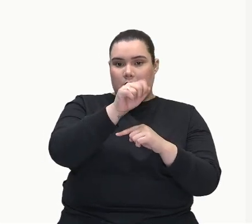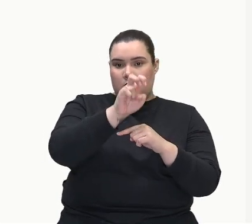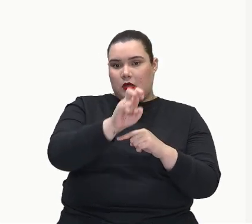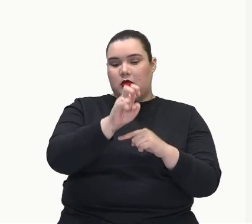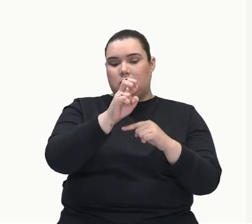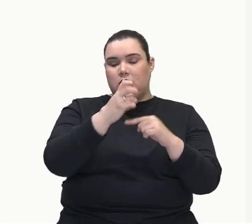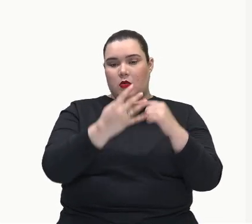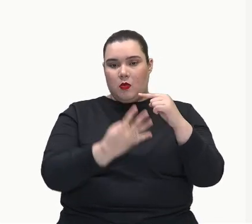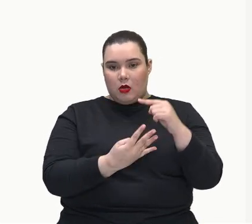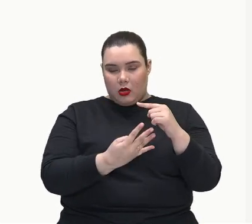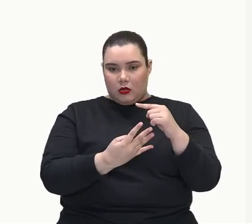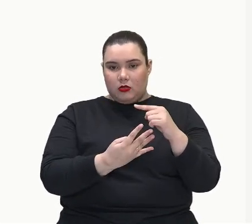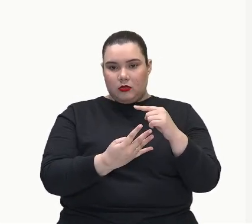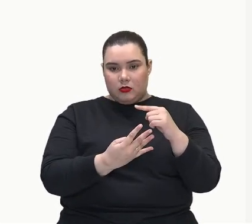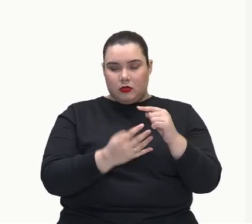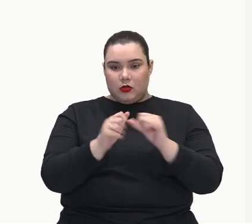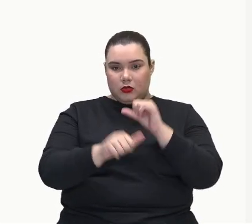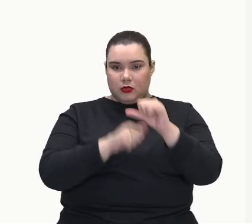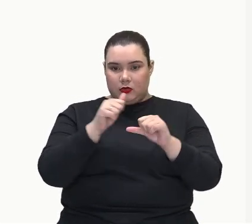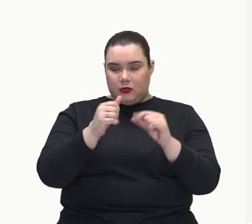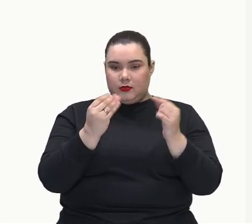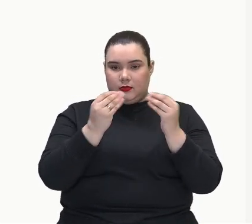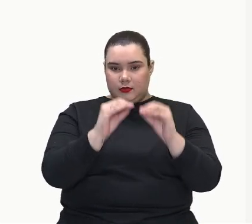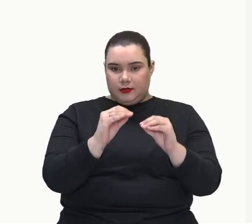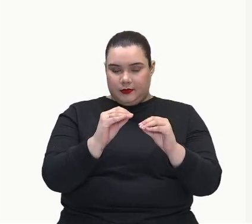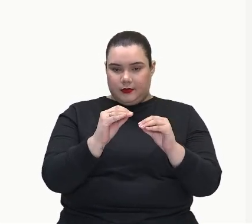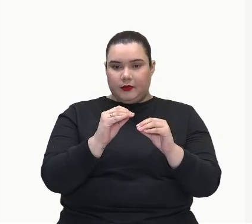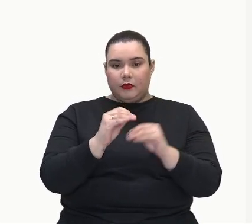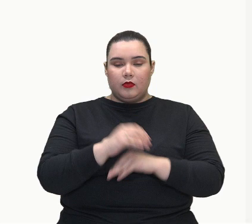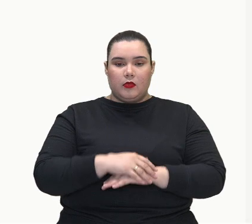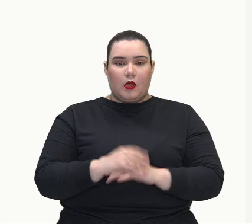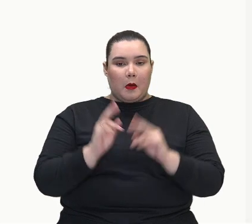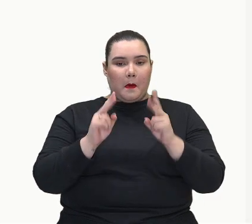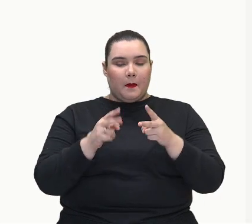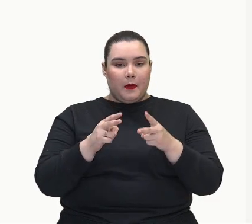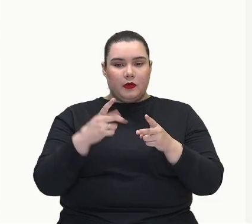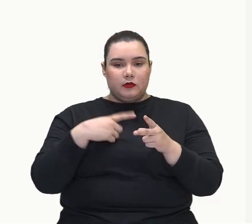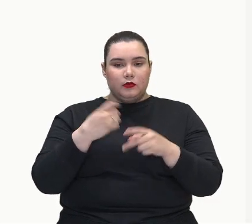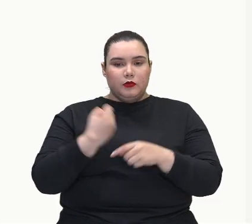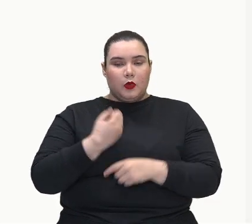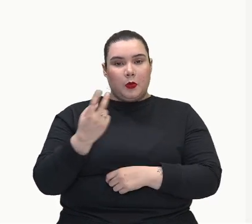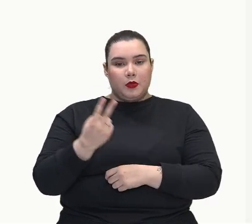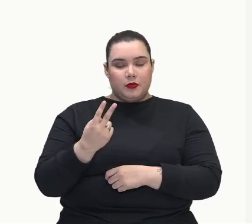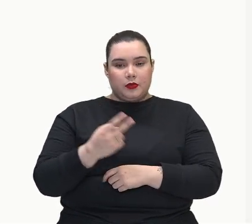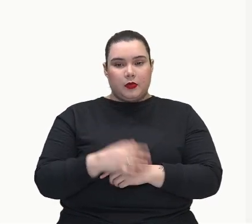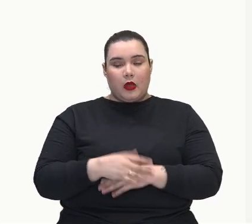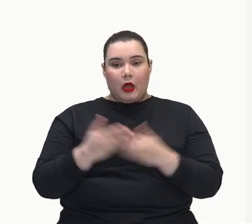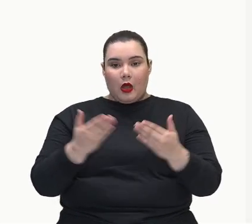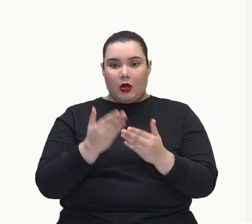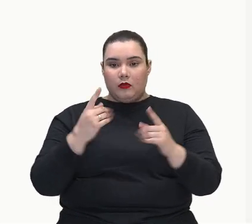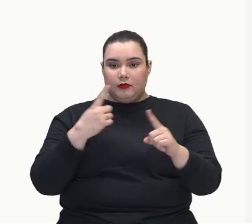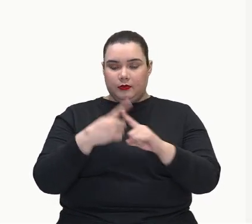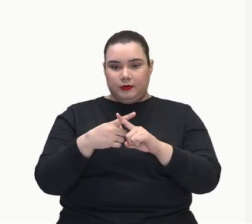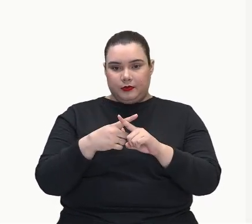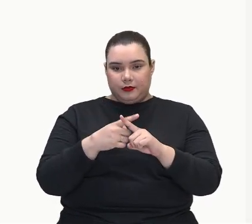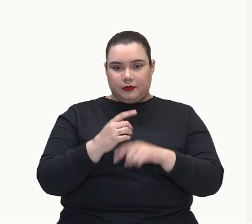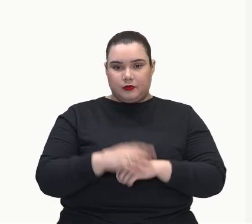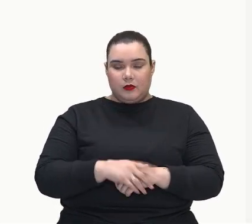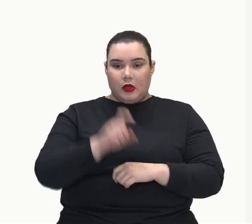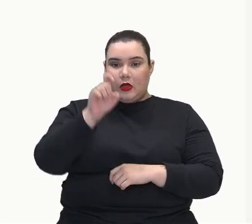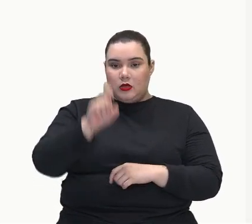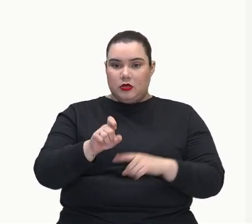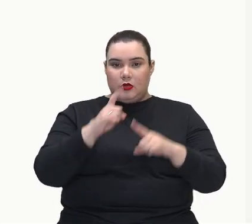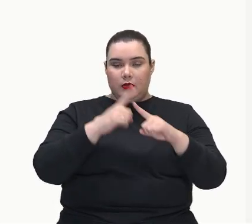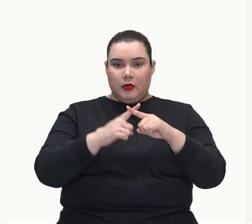4. Substituímos o valor de Y e mantemos ali o 2. E agora a gente multiplica. X